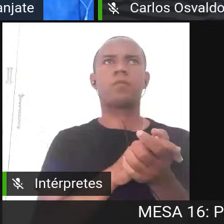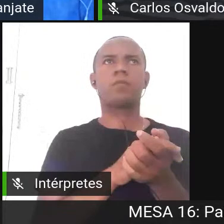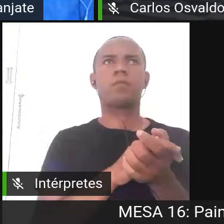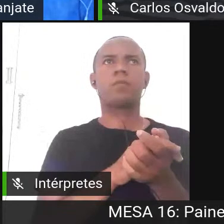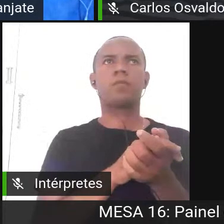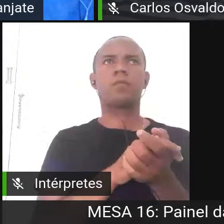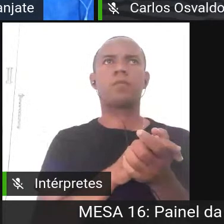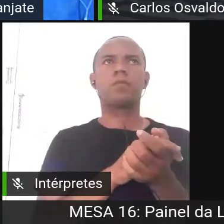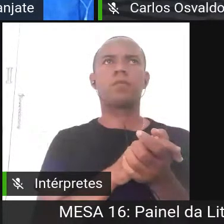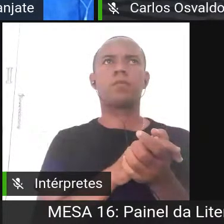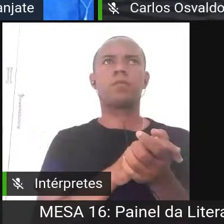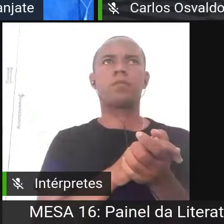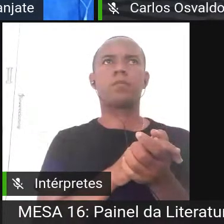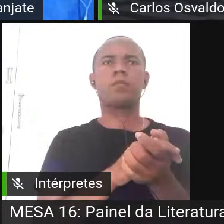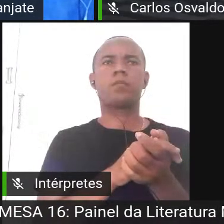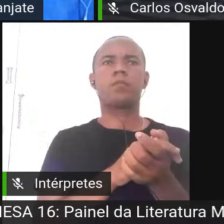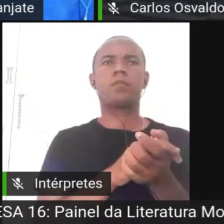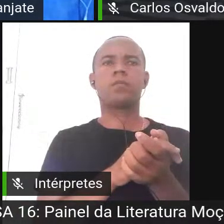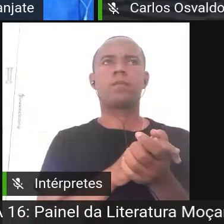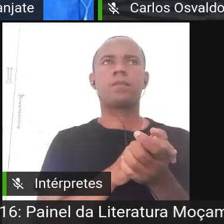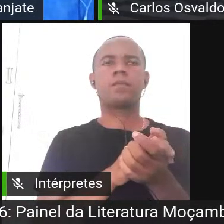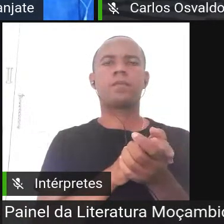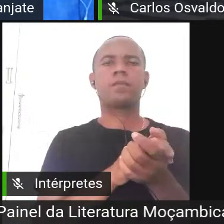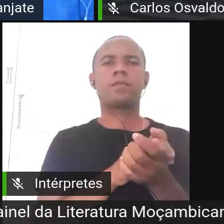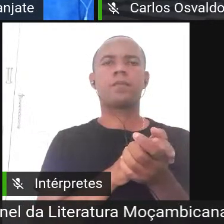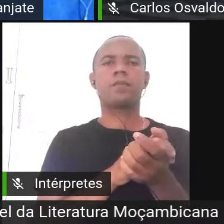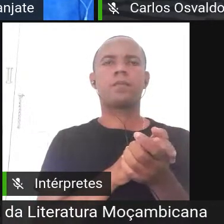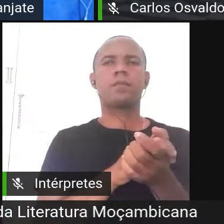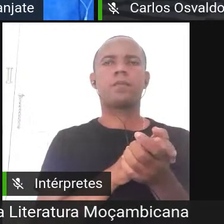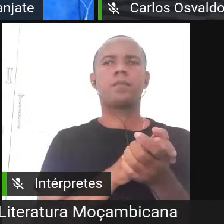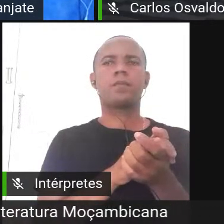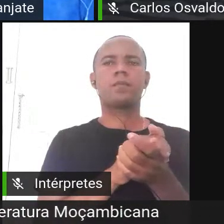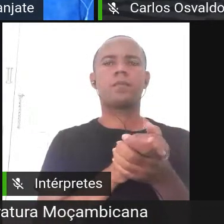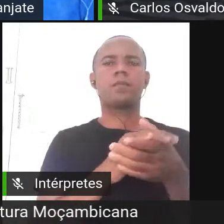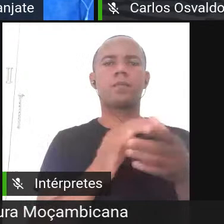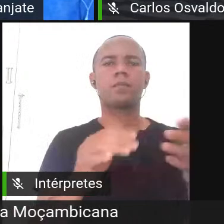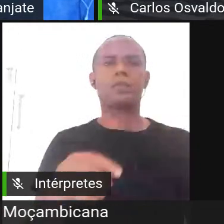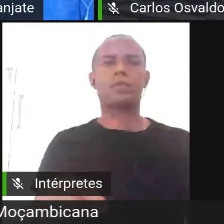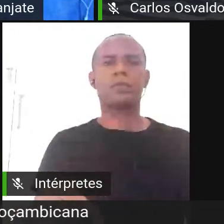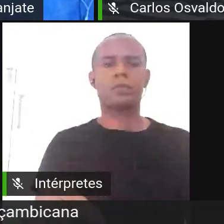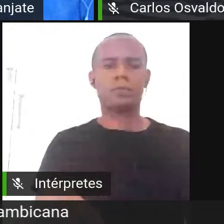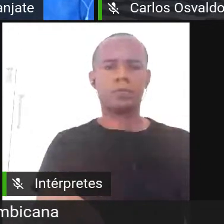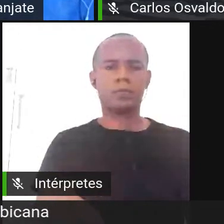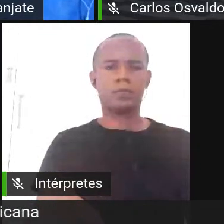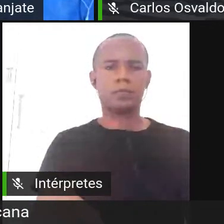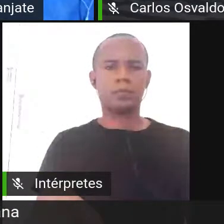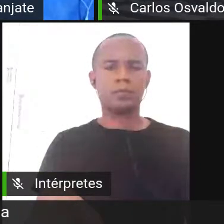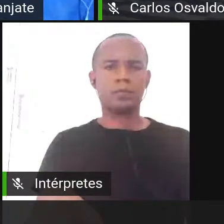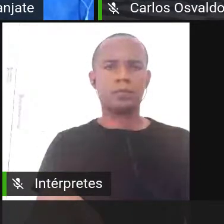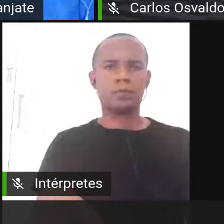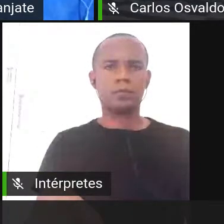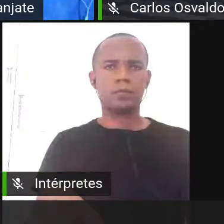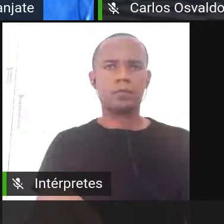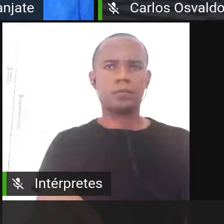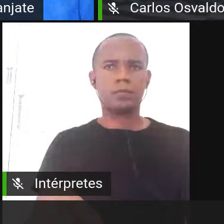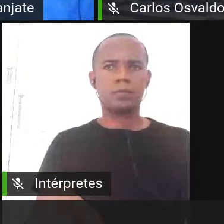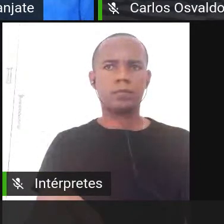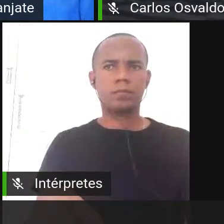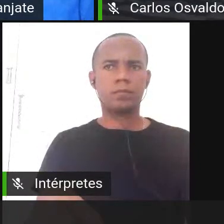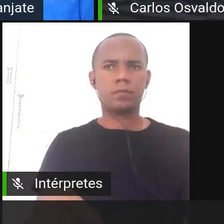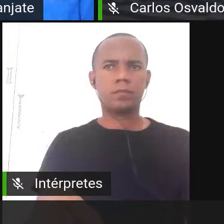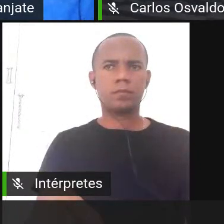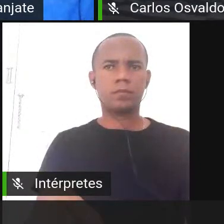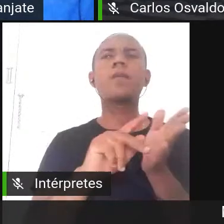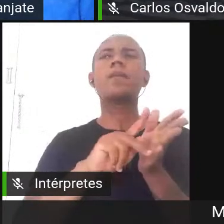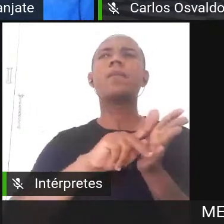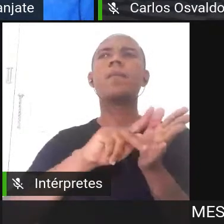Oito Maridos de Dona Luísa, eu vi alguns poemas lá publicados, alguns textos. Então, pode-se fazer, chama-se